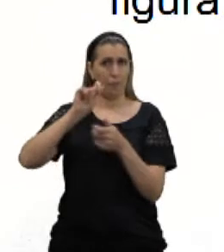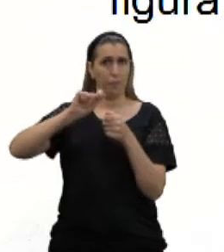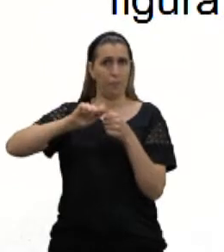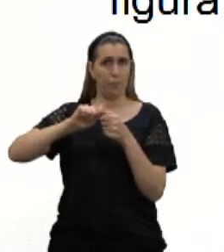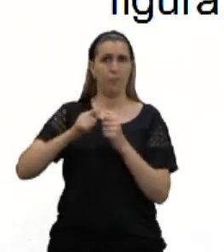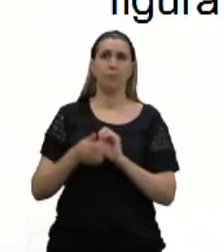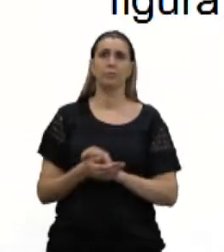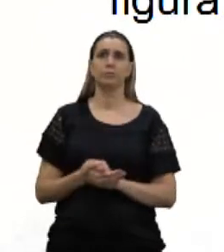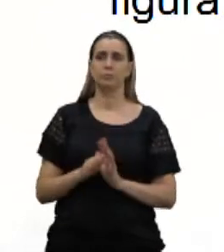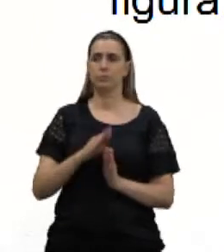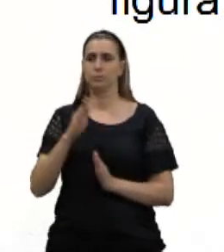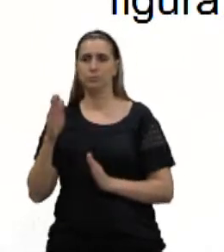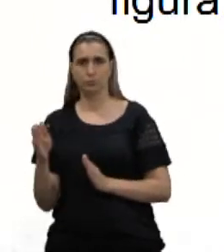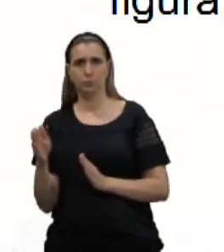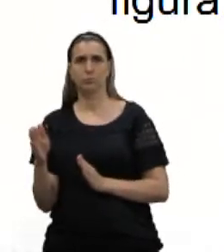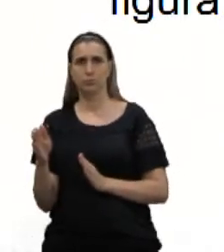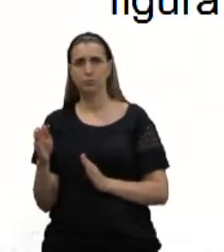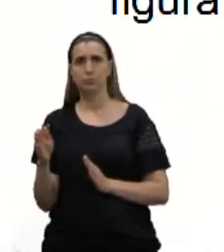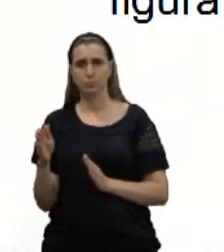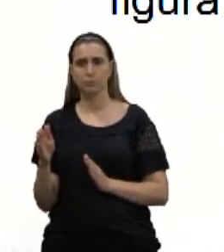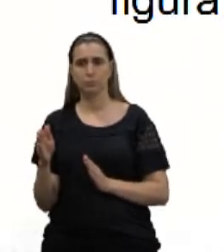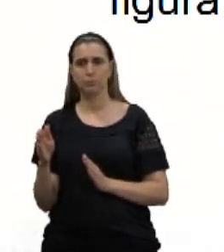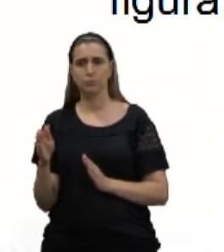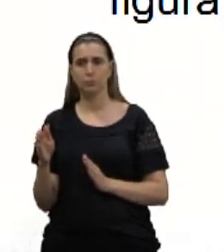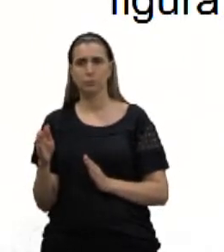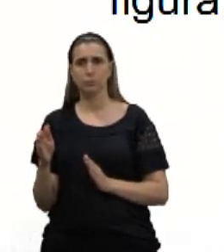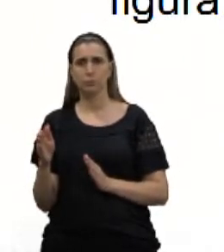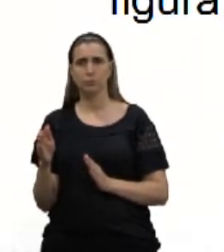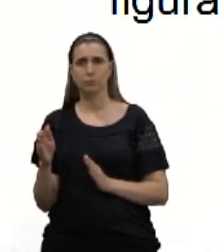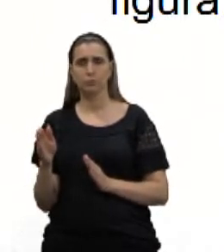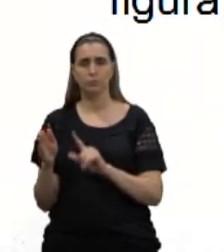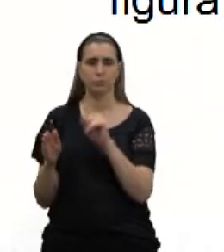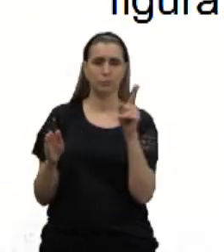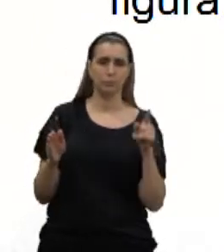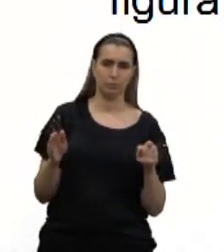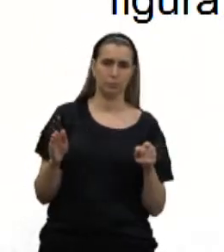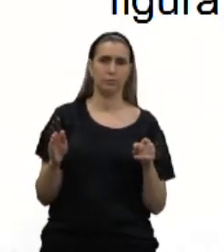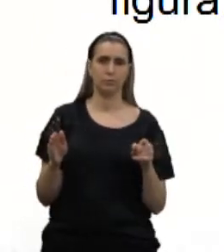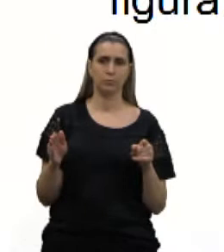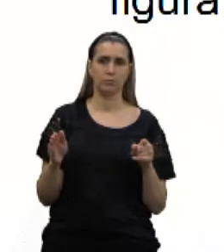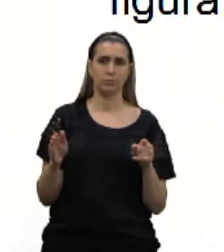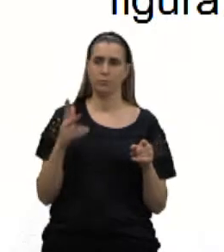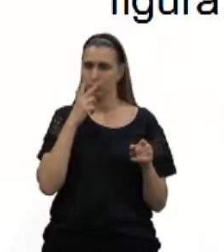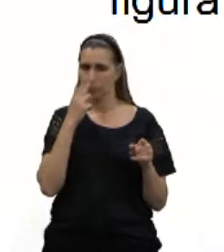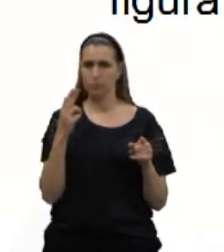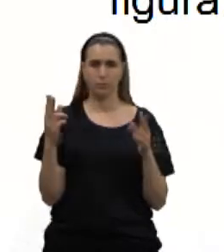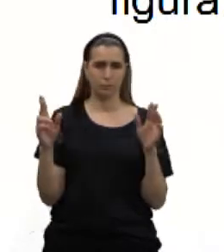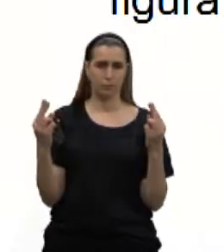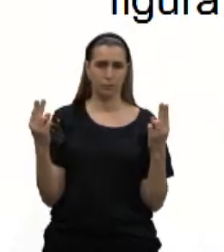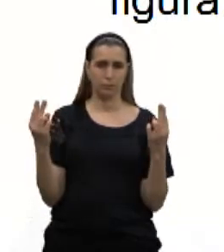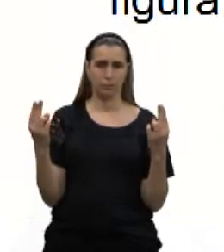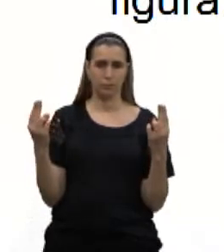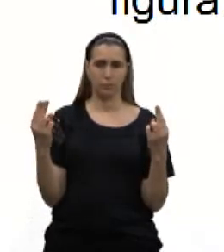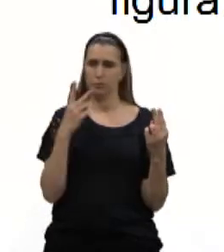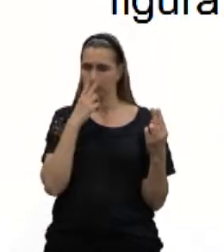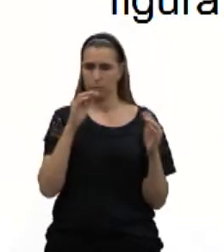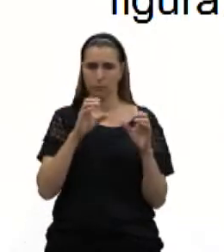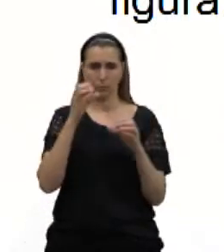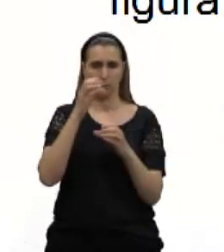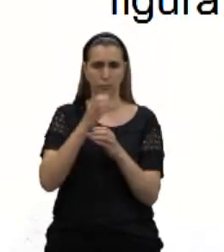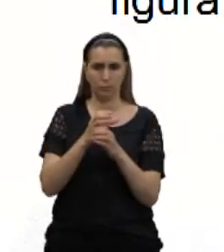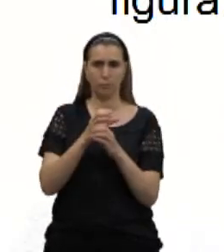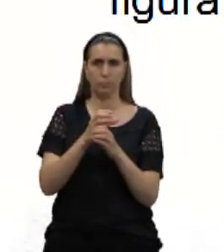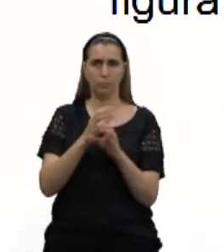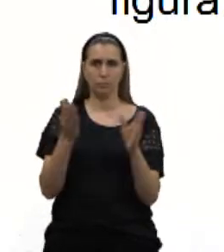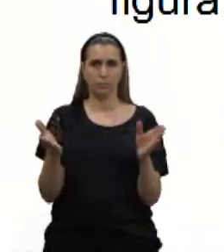que um lado da figura seja o outro lado o mesmo, ou seja, se eu consigo sobrepor uma figura